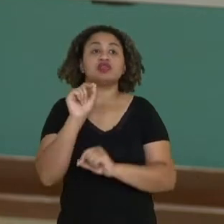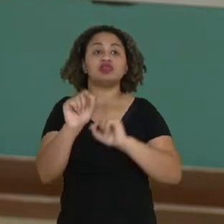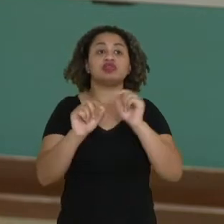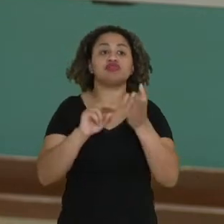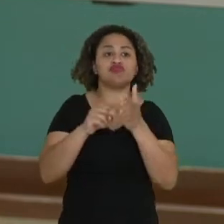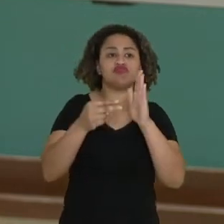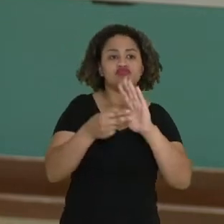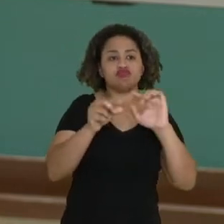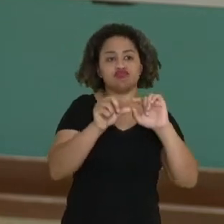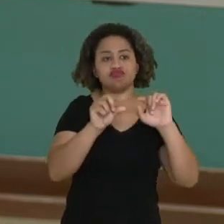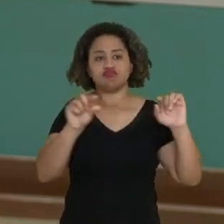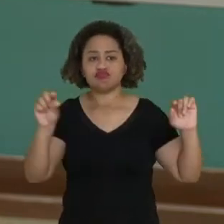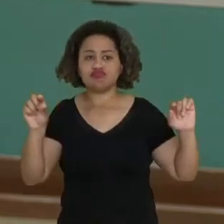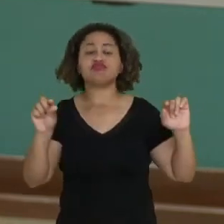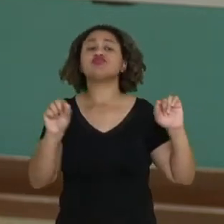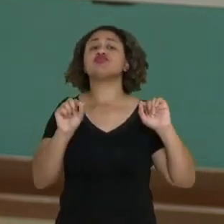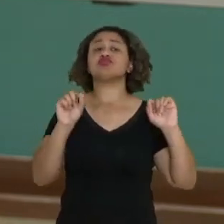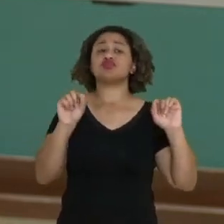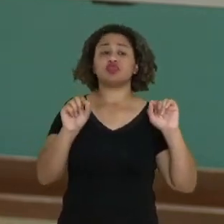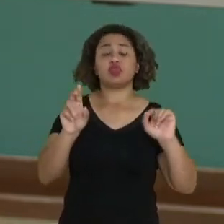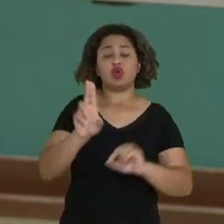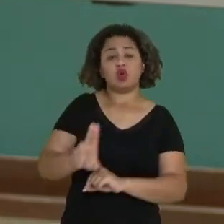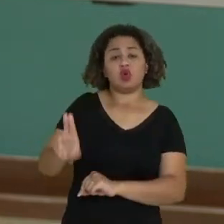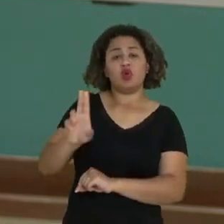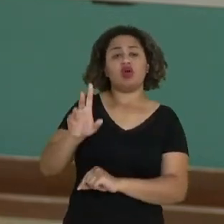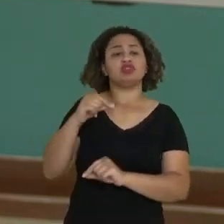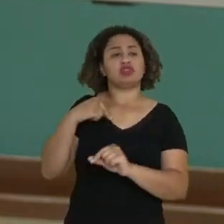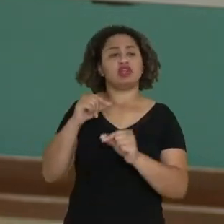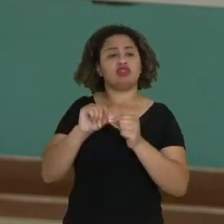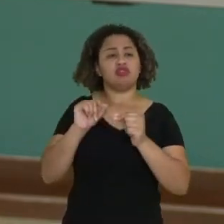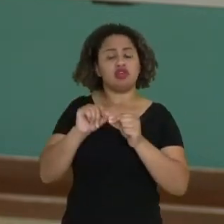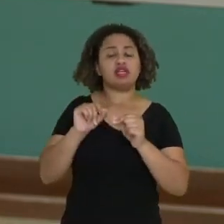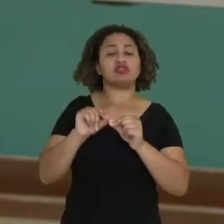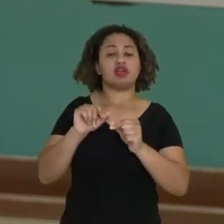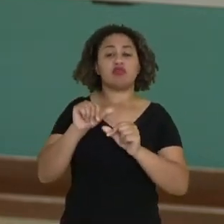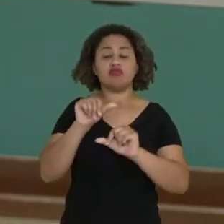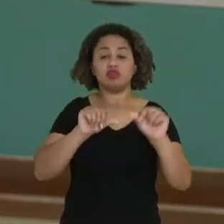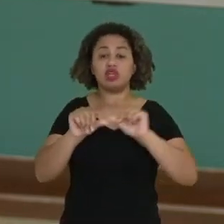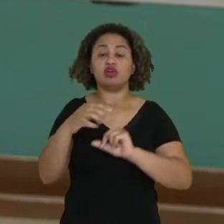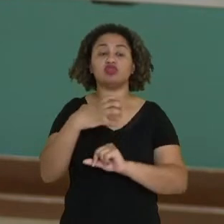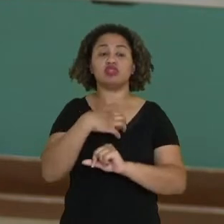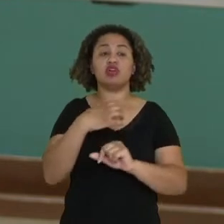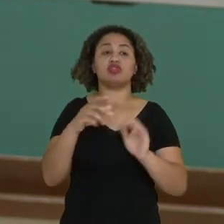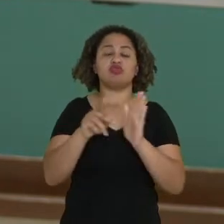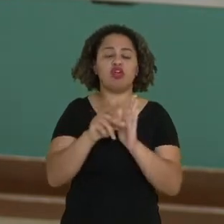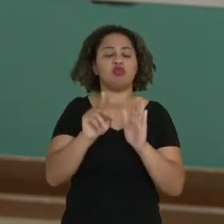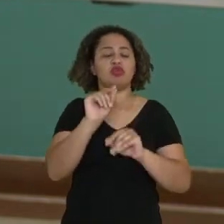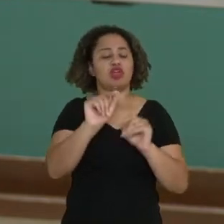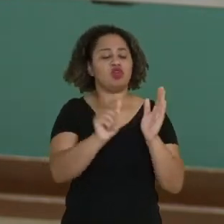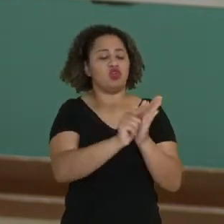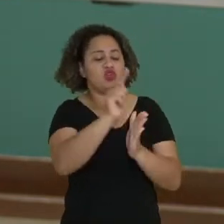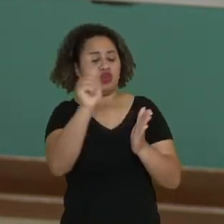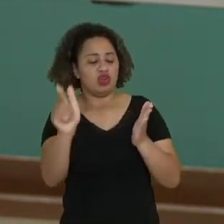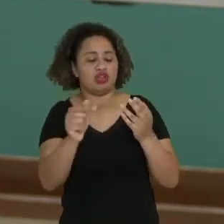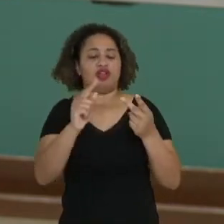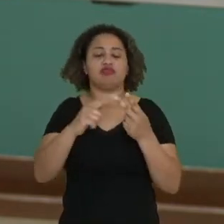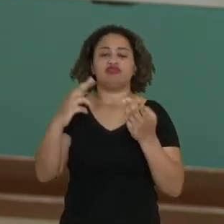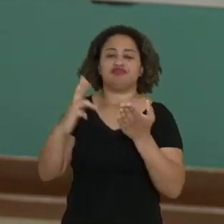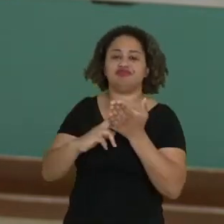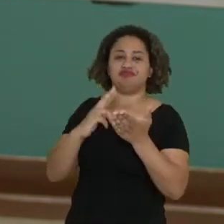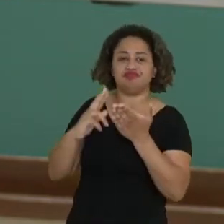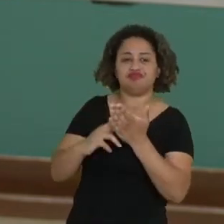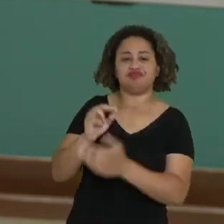Information Graphics. E o seu uso revolucionou o layout das páginas de jornais, revistas e